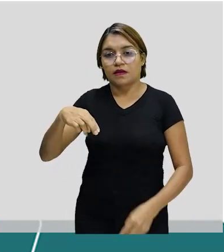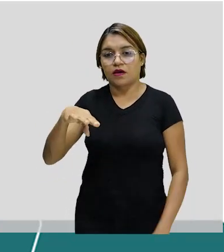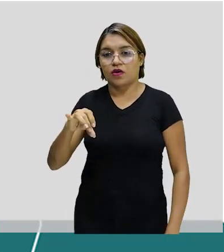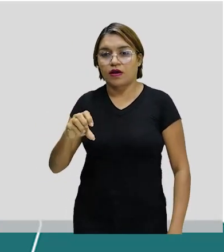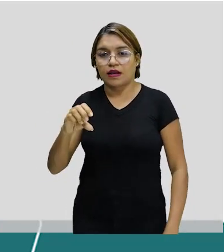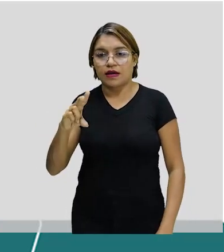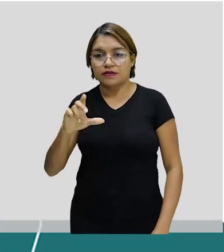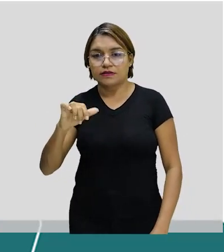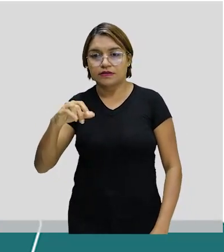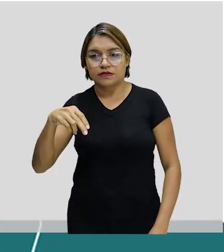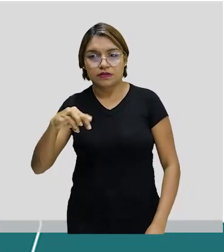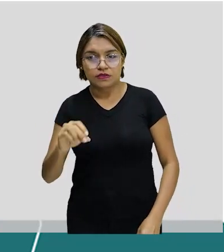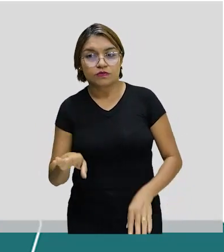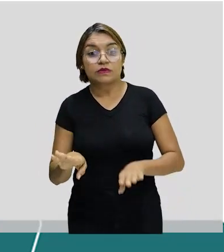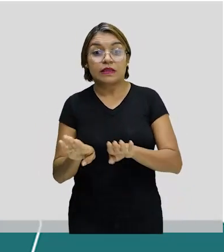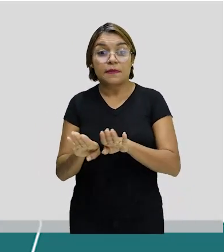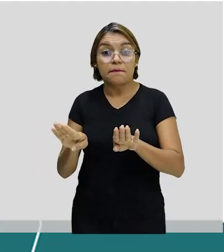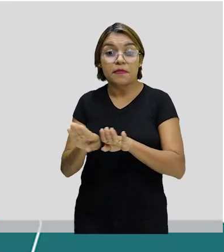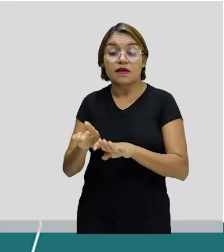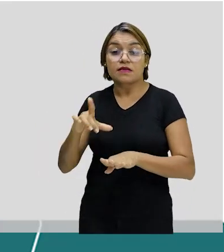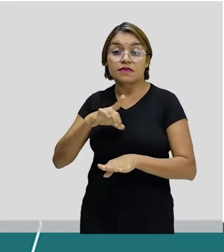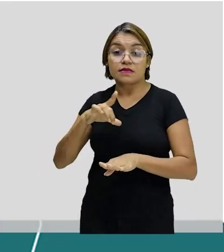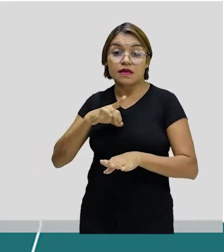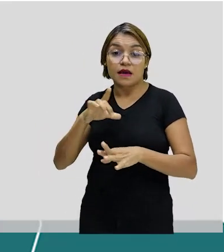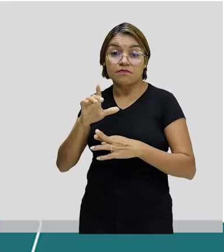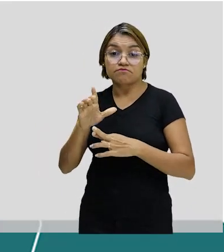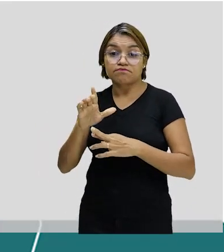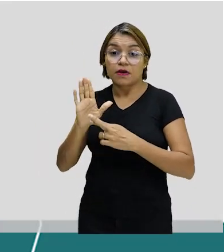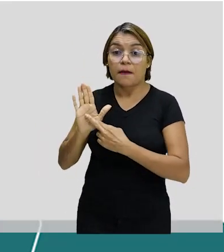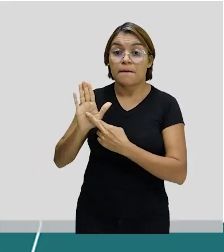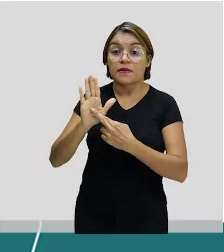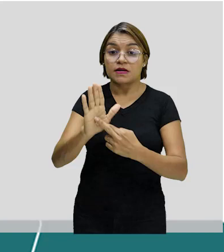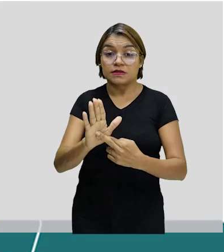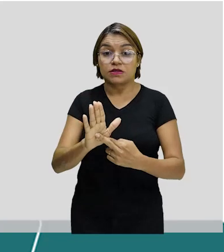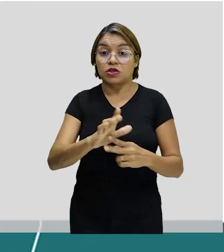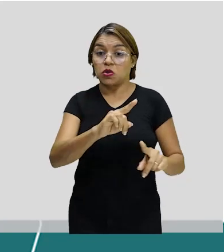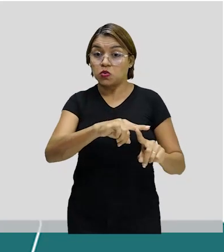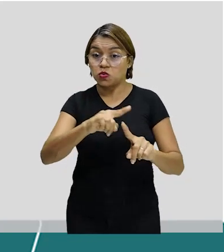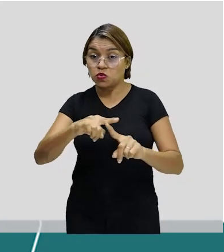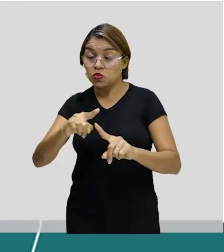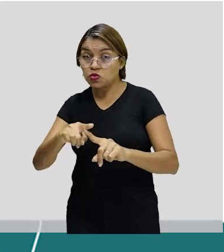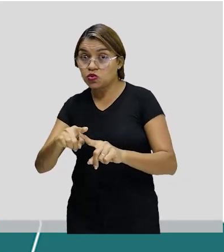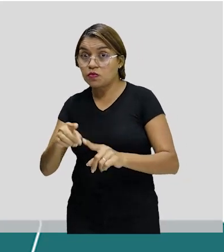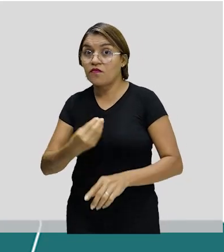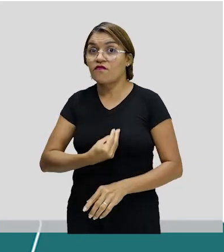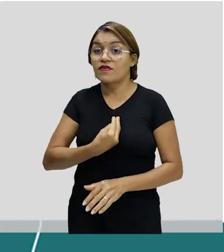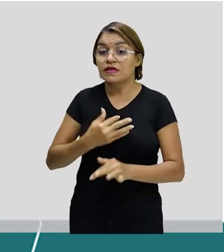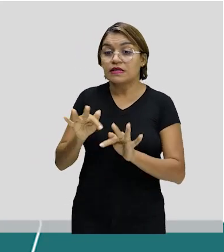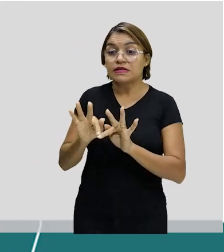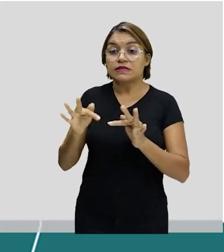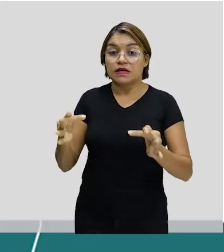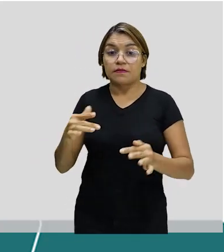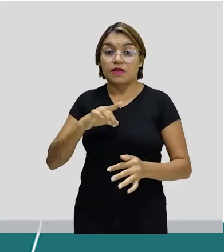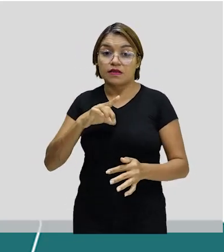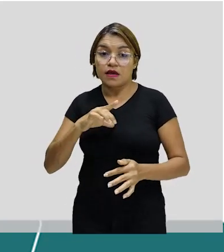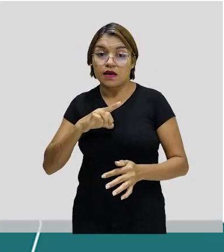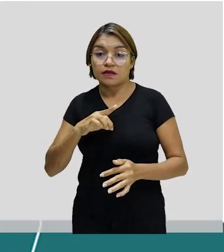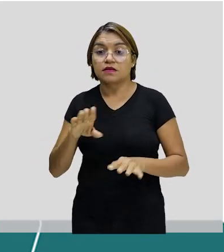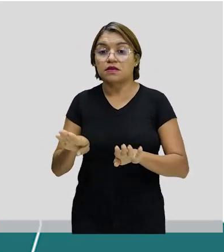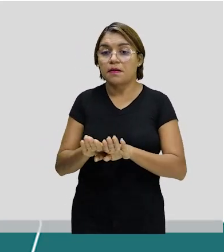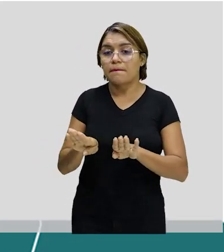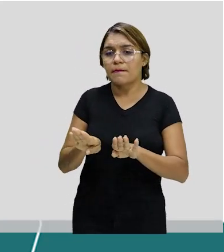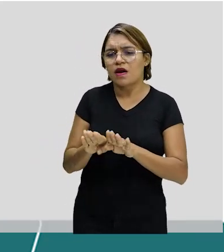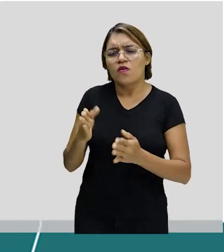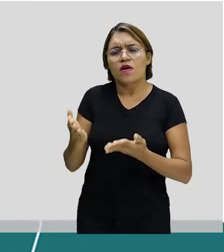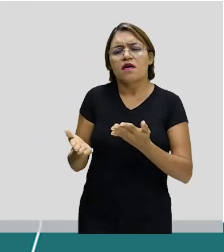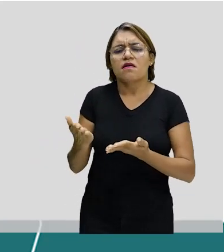de vida simples e bucólica, longe dos centros urbanos. Desse modo, ele propõe a busca do equilíbrio e o retorno aos